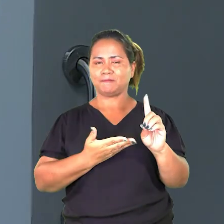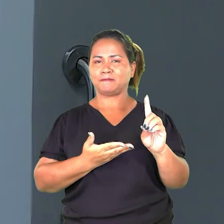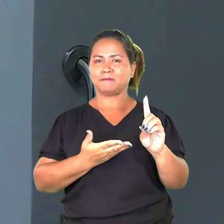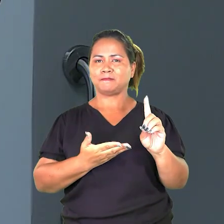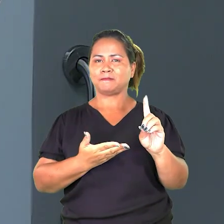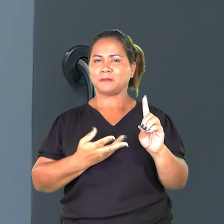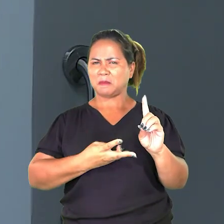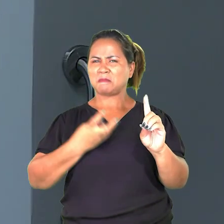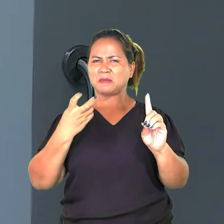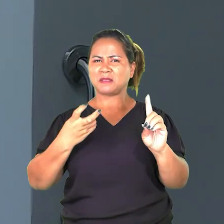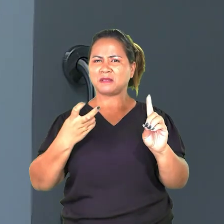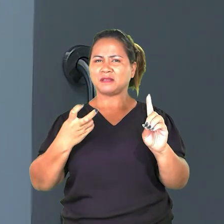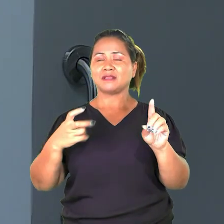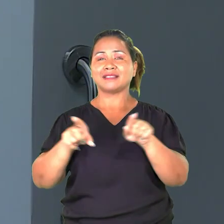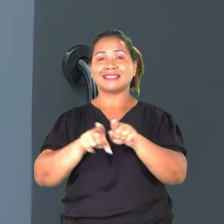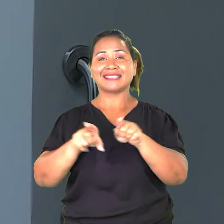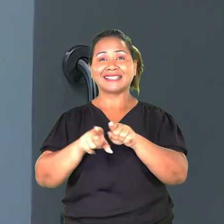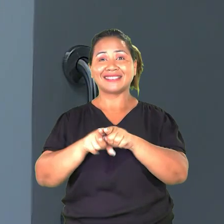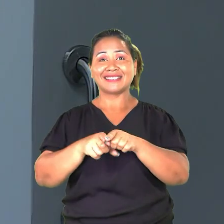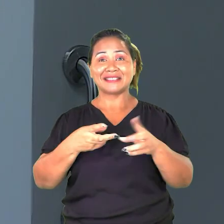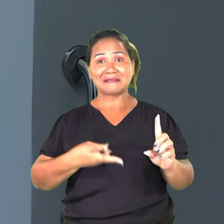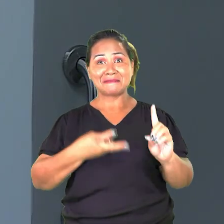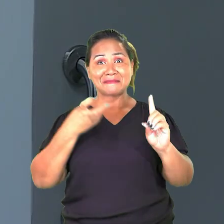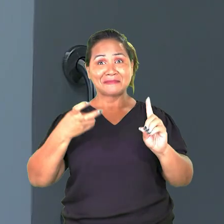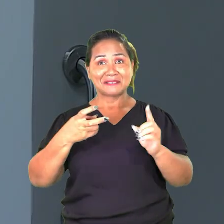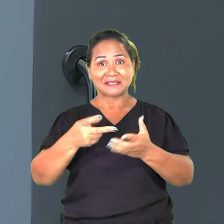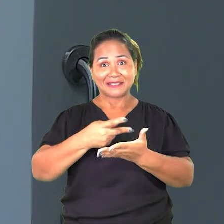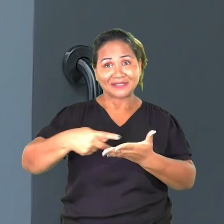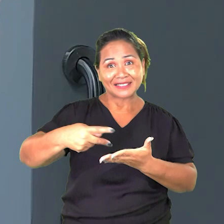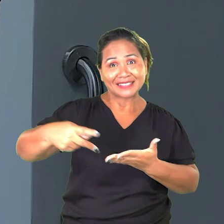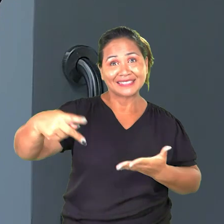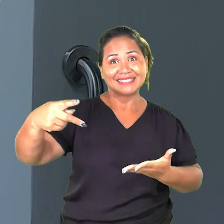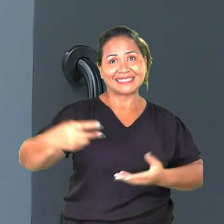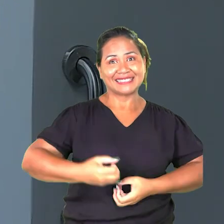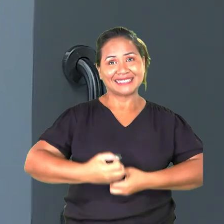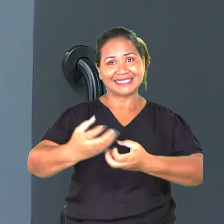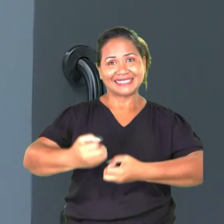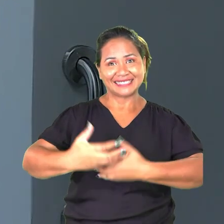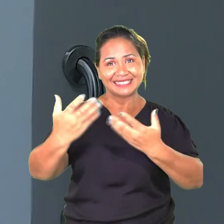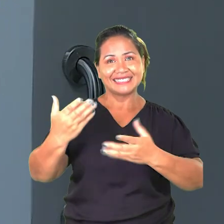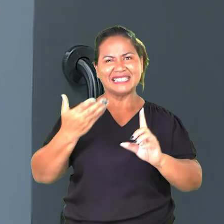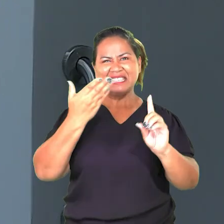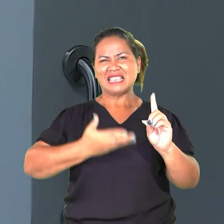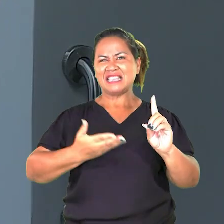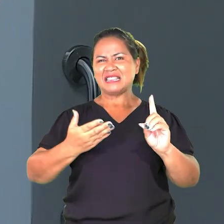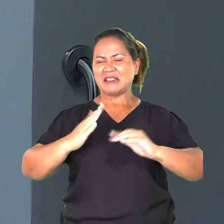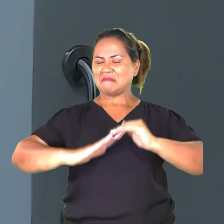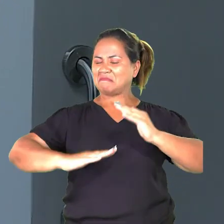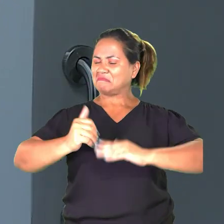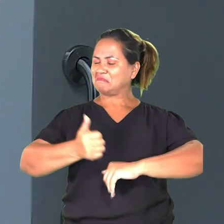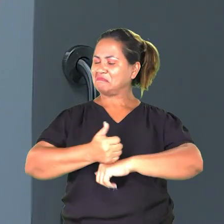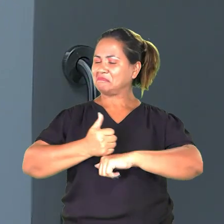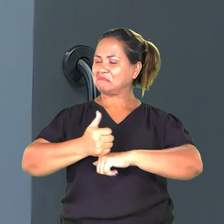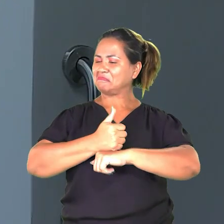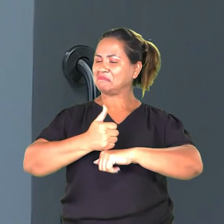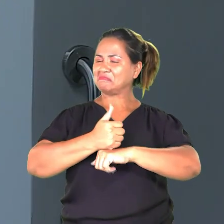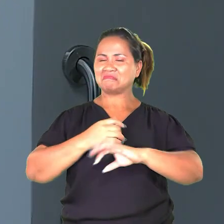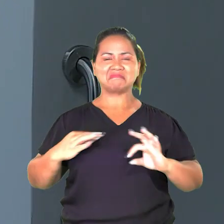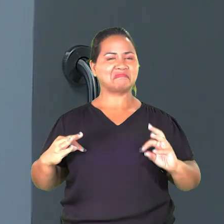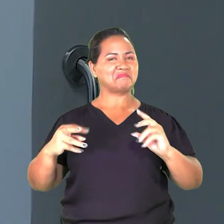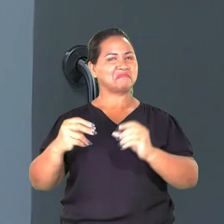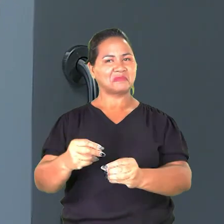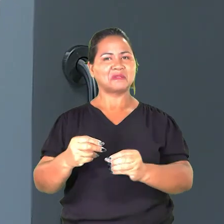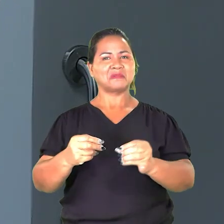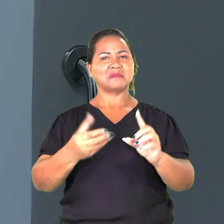seus gestos, em toda a sua obra, e notadamente nos versos medidos com a assertividade